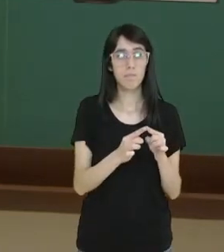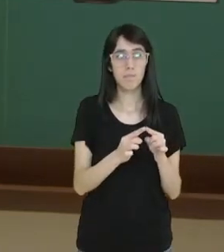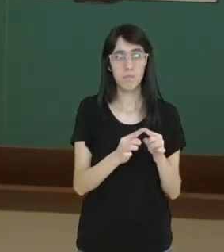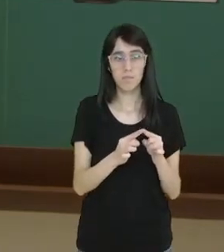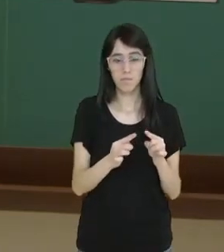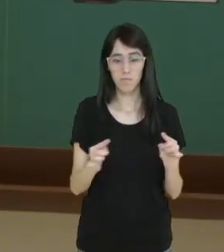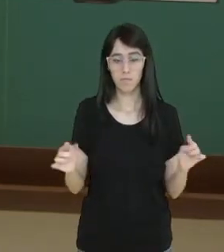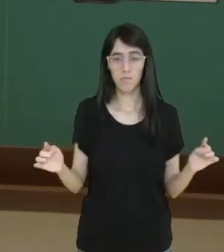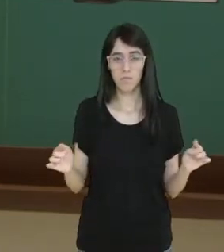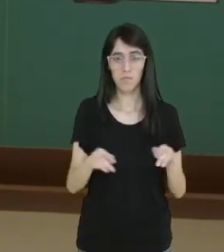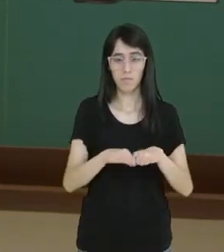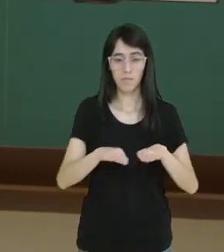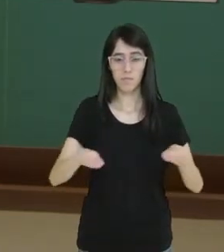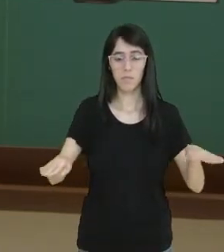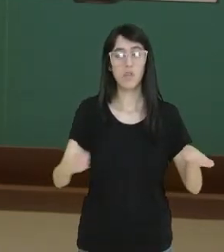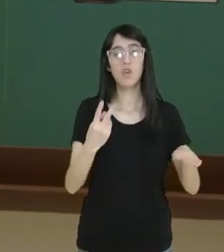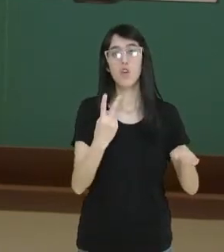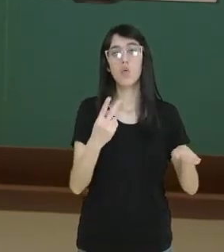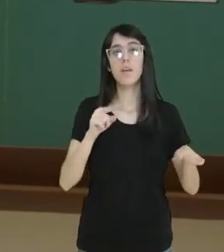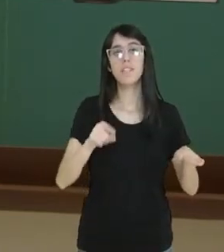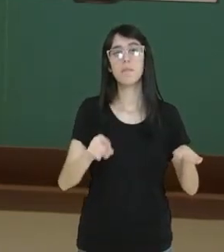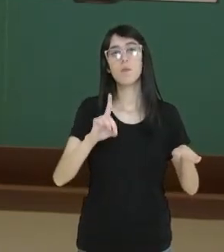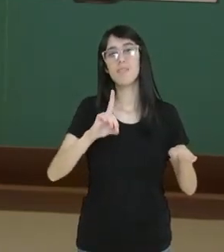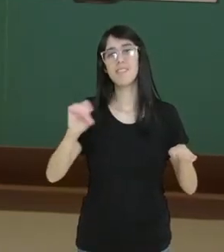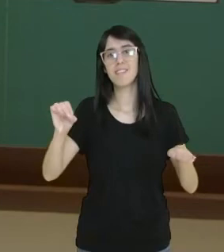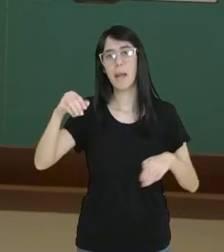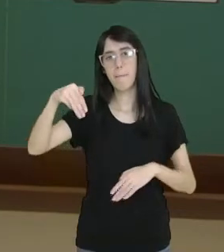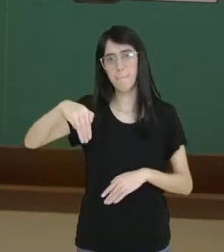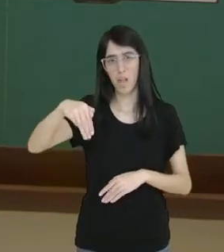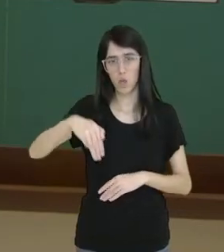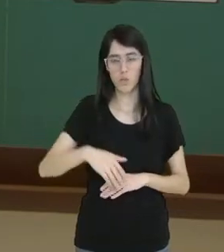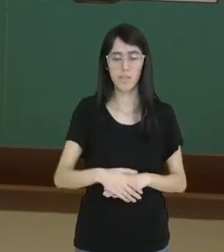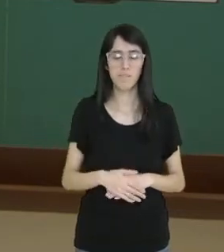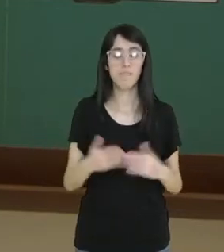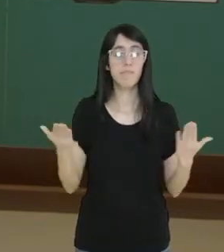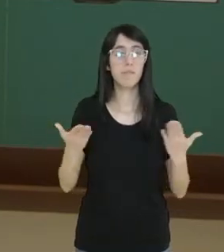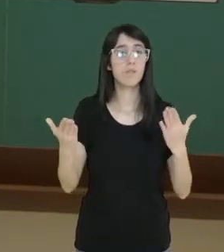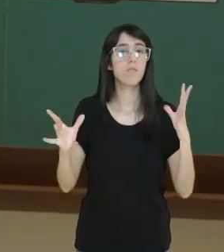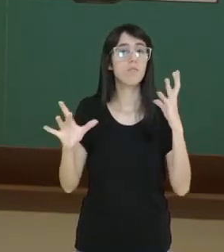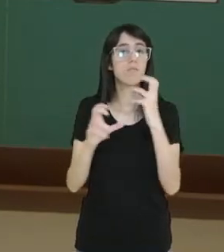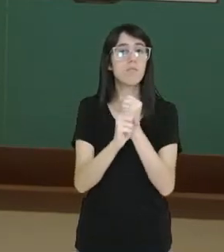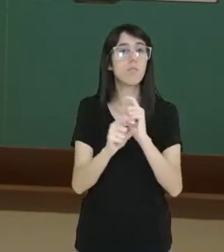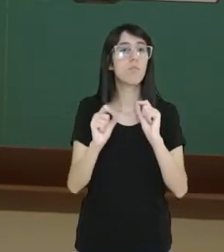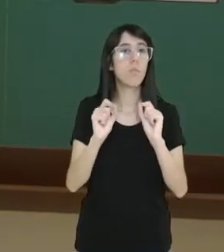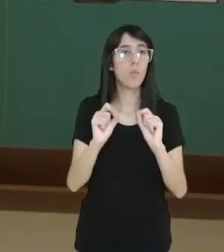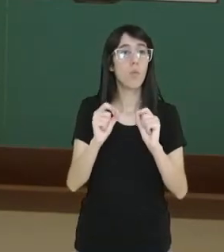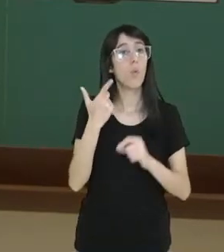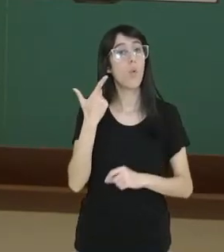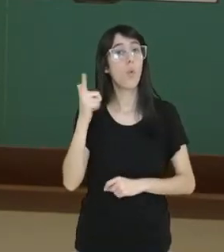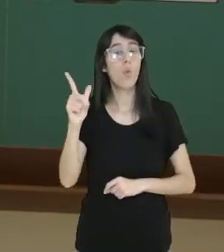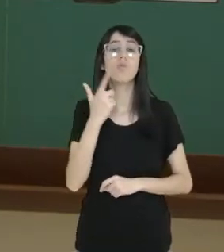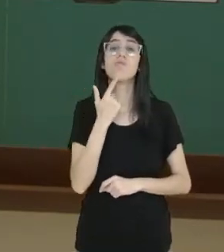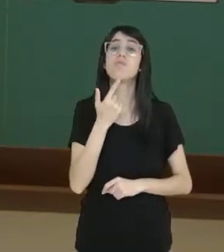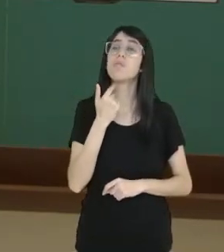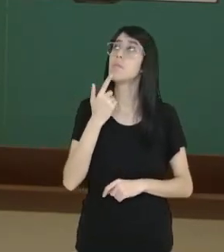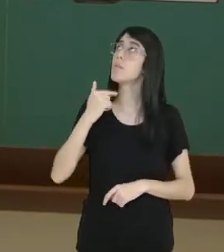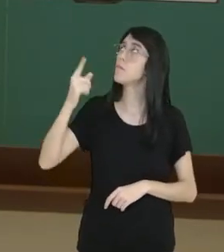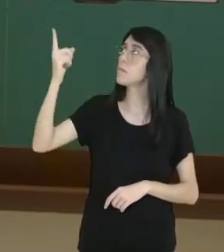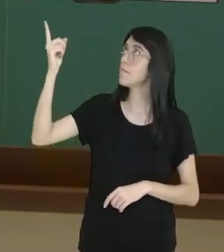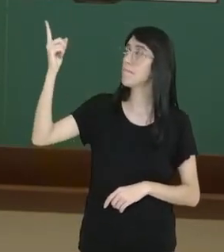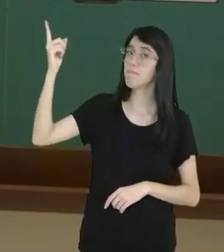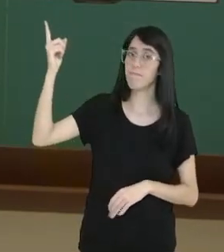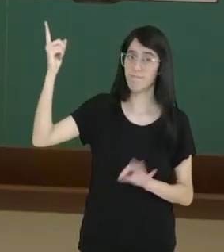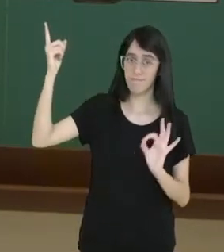é 2.100 metros. E agora, o que vamos calcular? Vamos calcular o outro cateto do